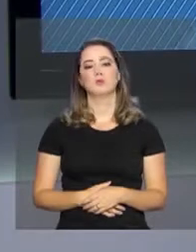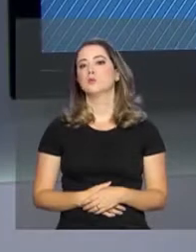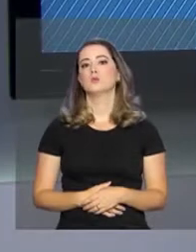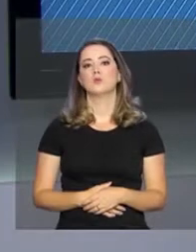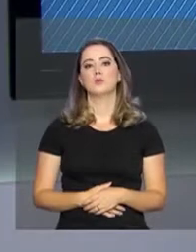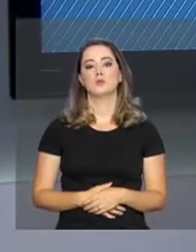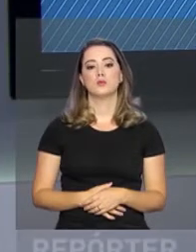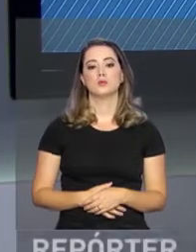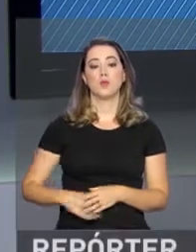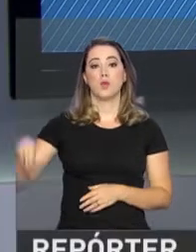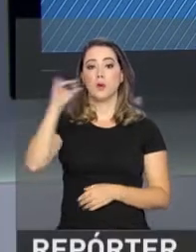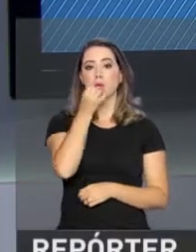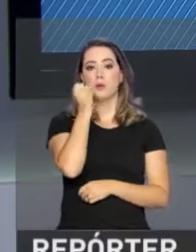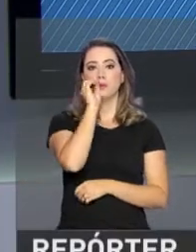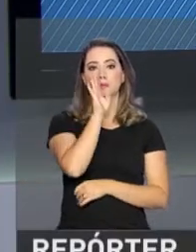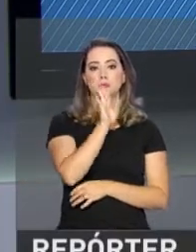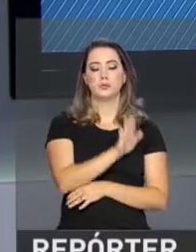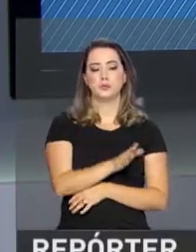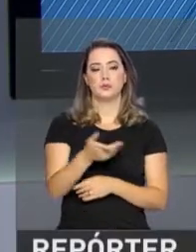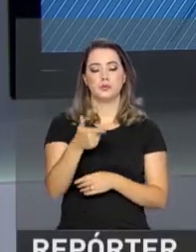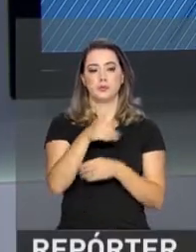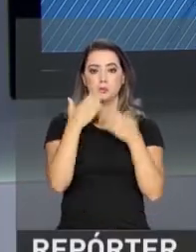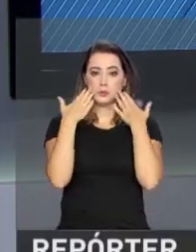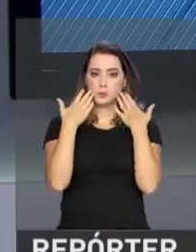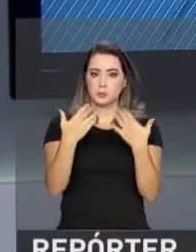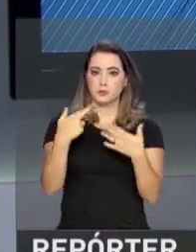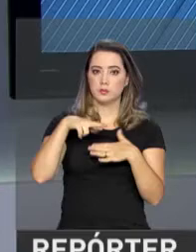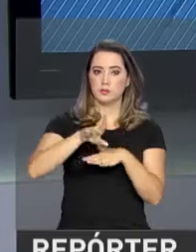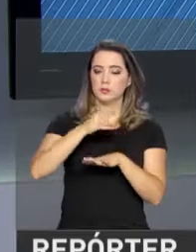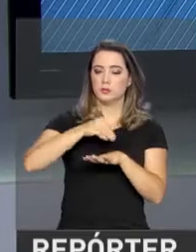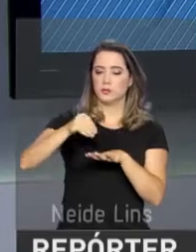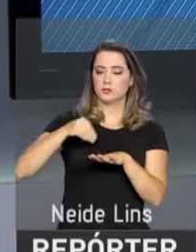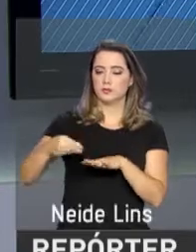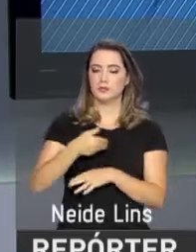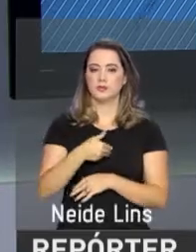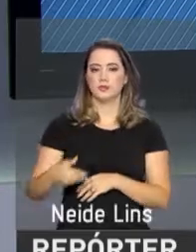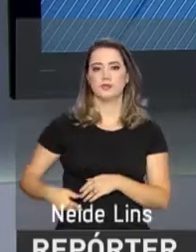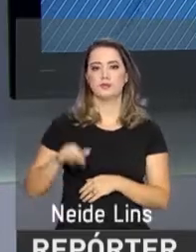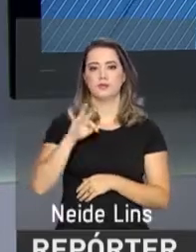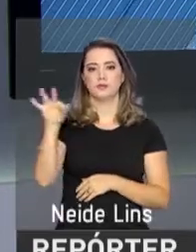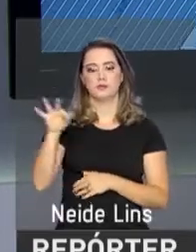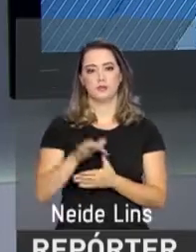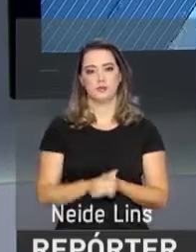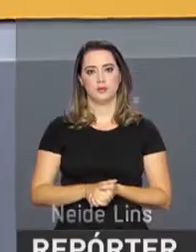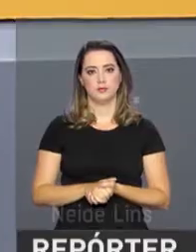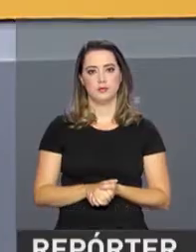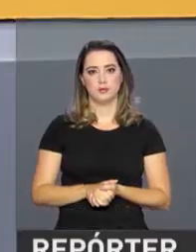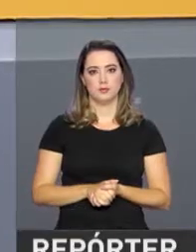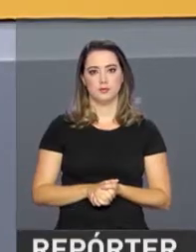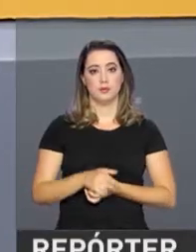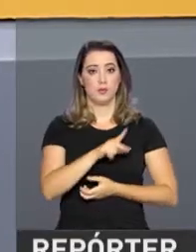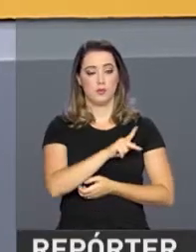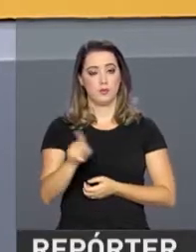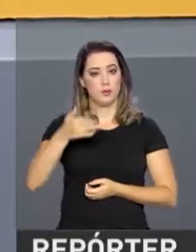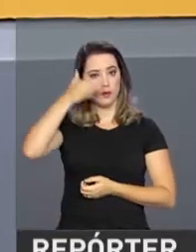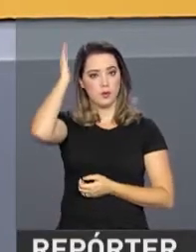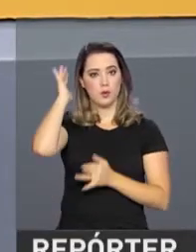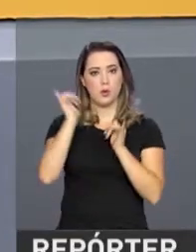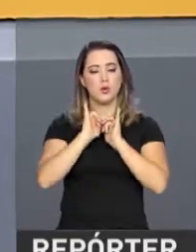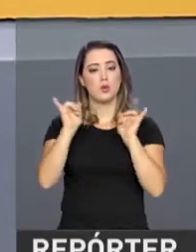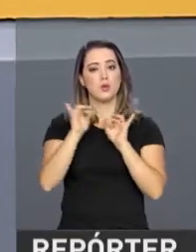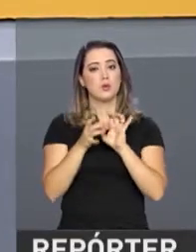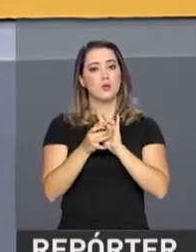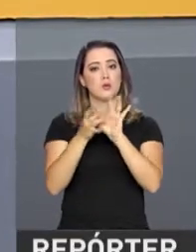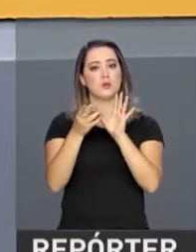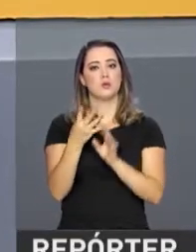olá boa tarde estamos de volta com o repórter nbr e as notícias do governo federal o presidente michel temer anunciou